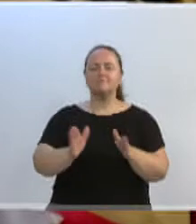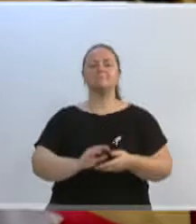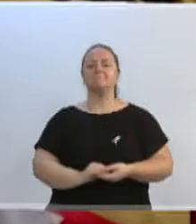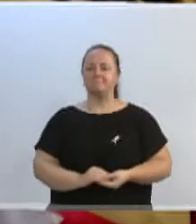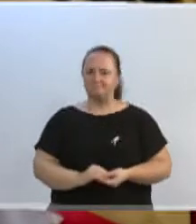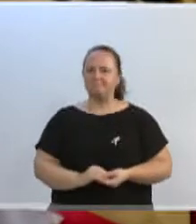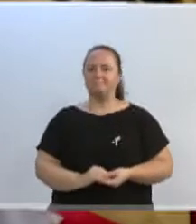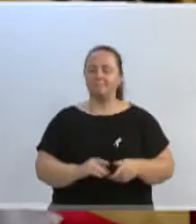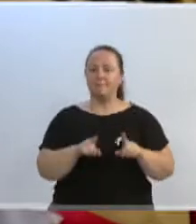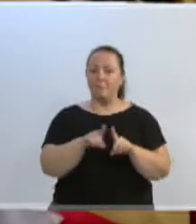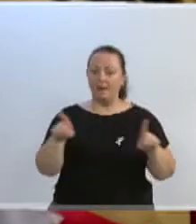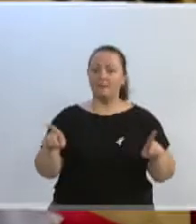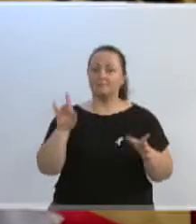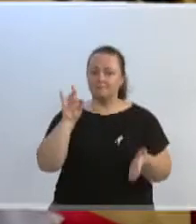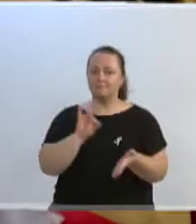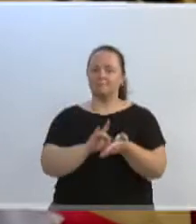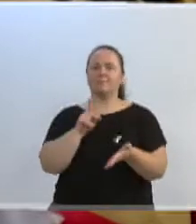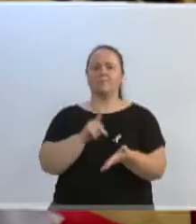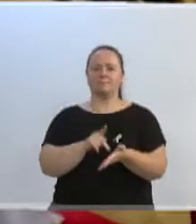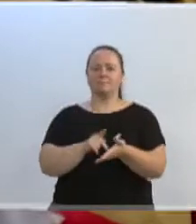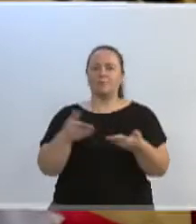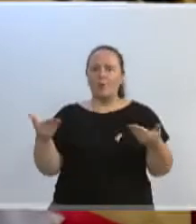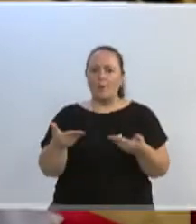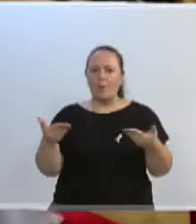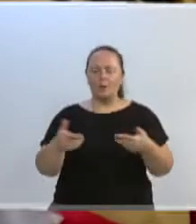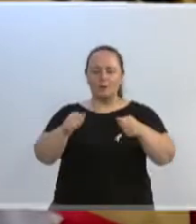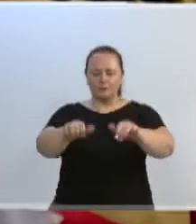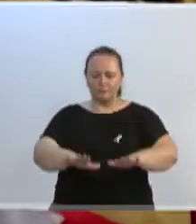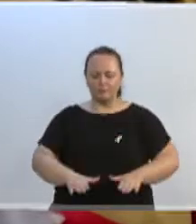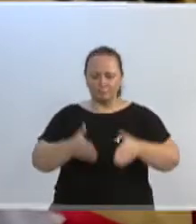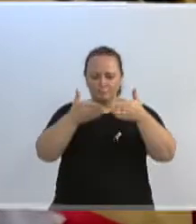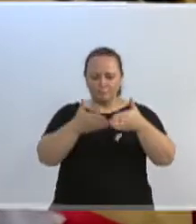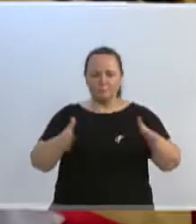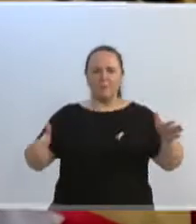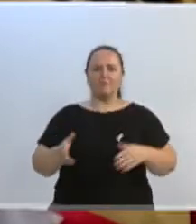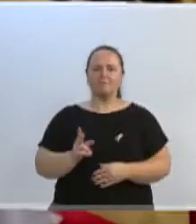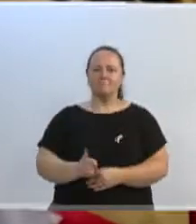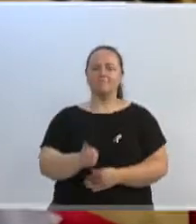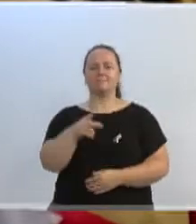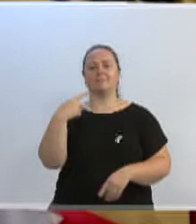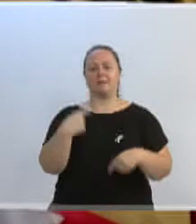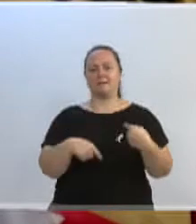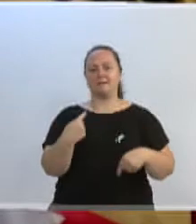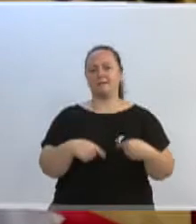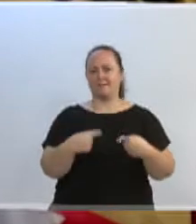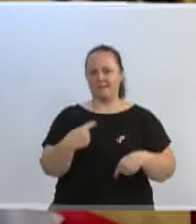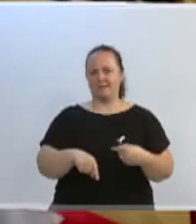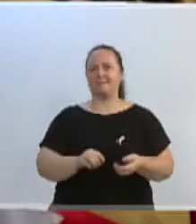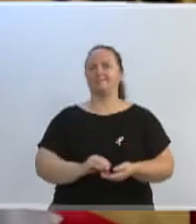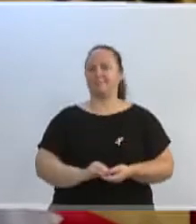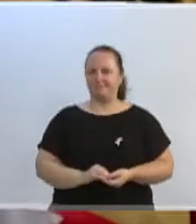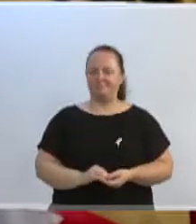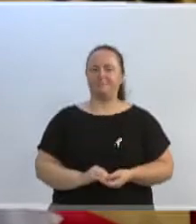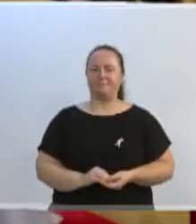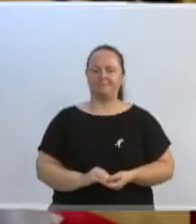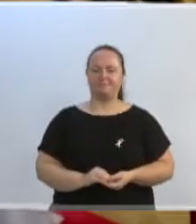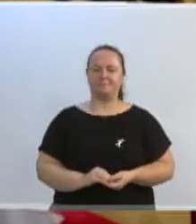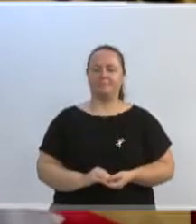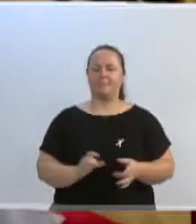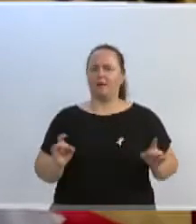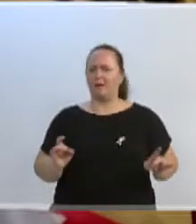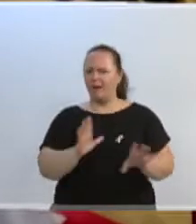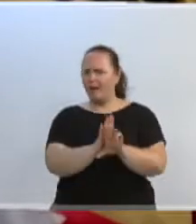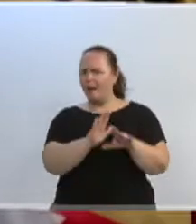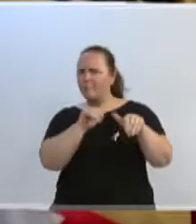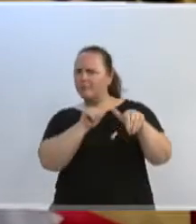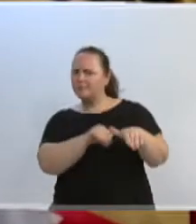gente tem hoje, mais uma vez, uma audiência pública para continuar essa discussão, e que não termine em setembro.